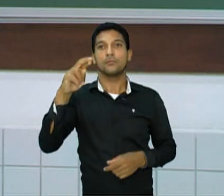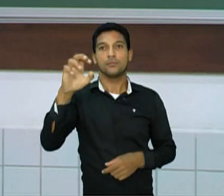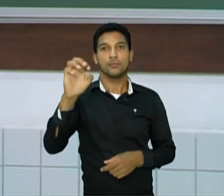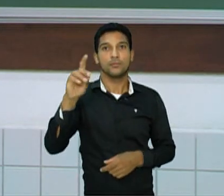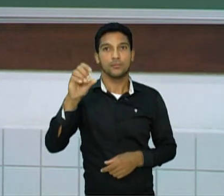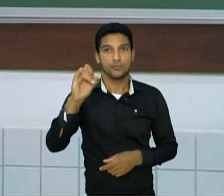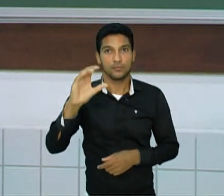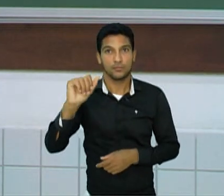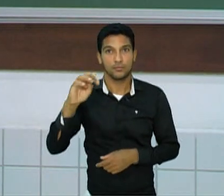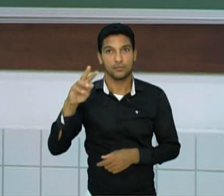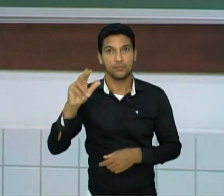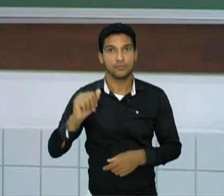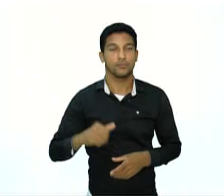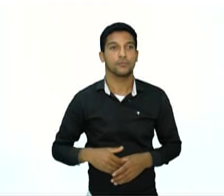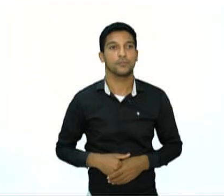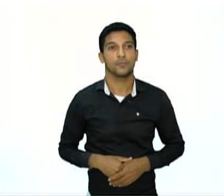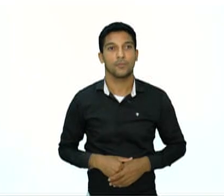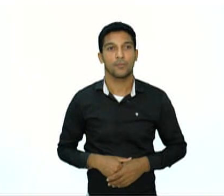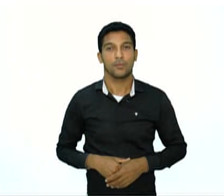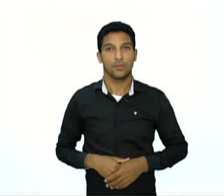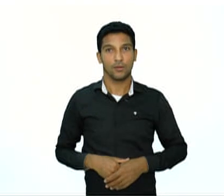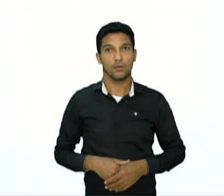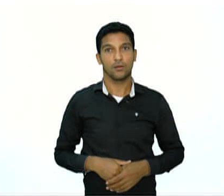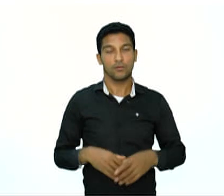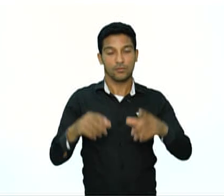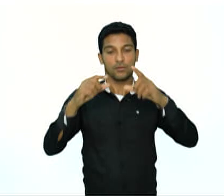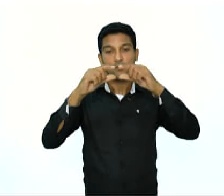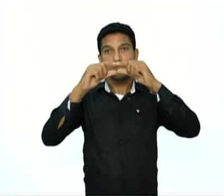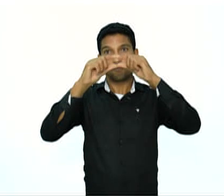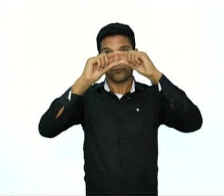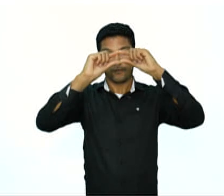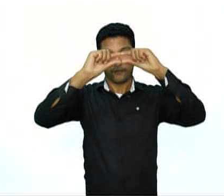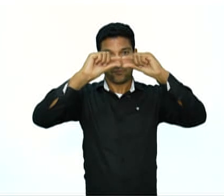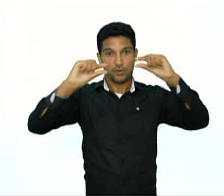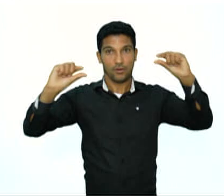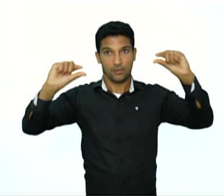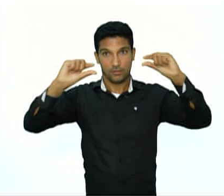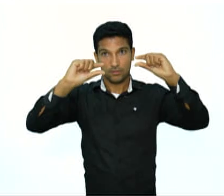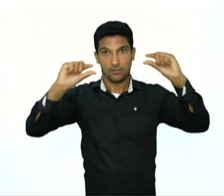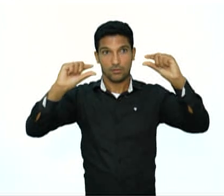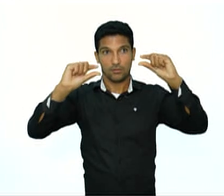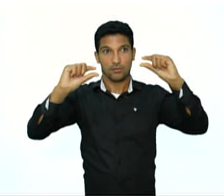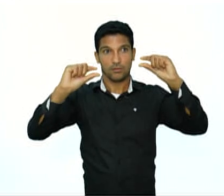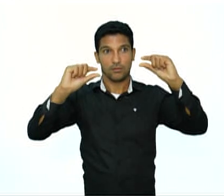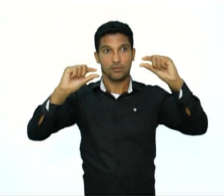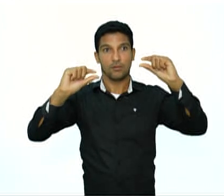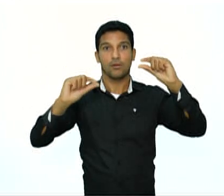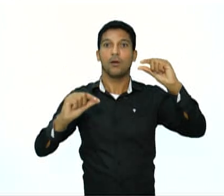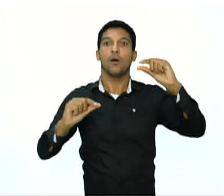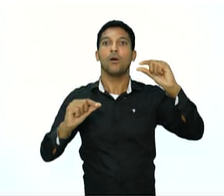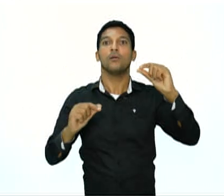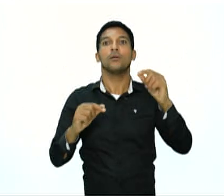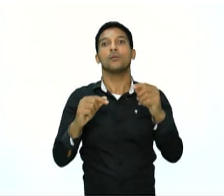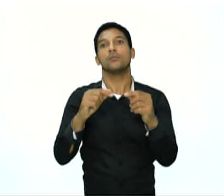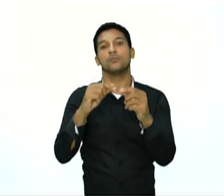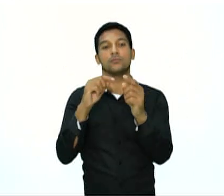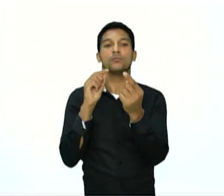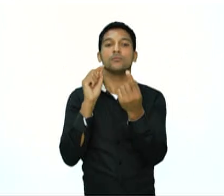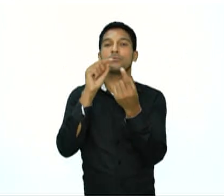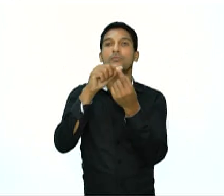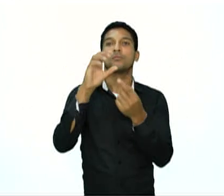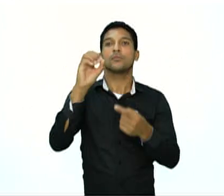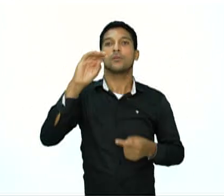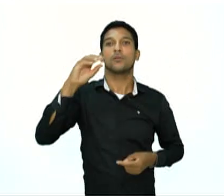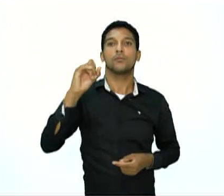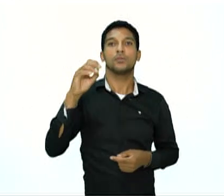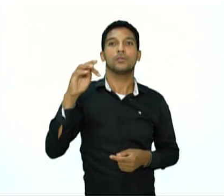Vamos relembrar agora a oração substantiva objetiva direta. É aquela que exerce função de objeto direto. É a resposta para a